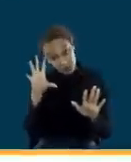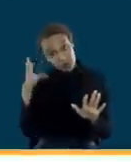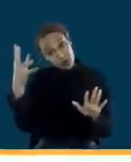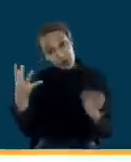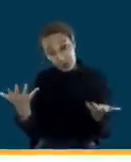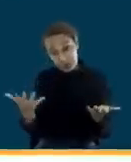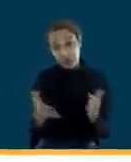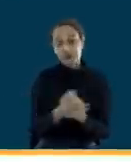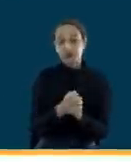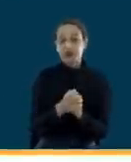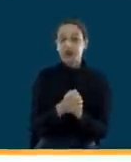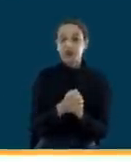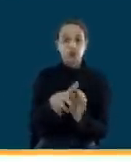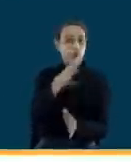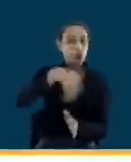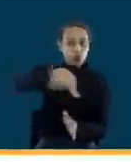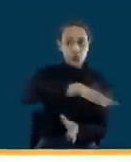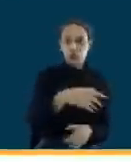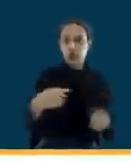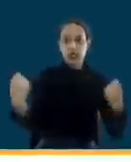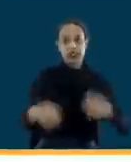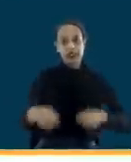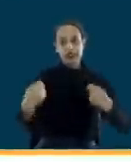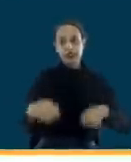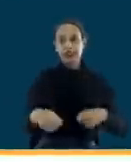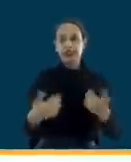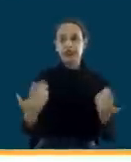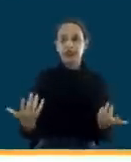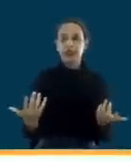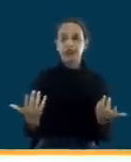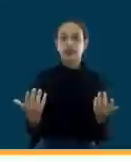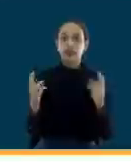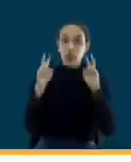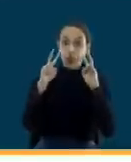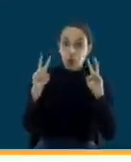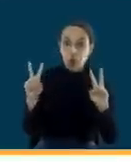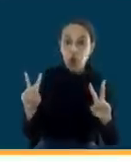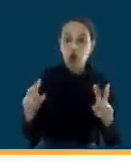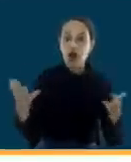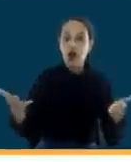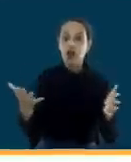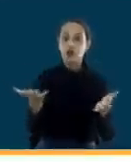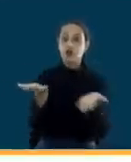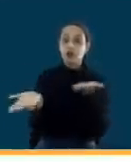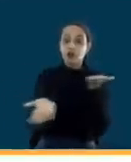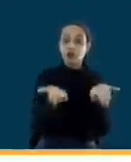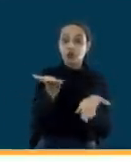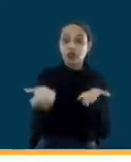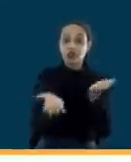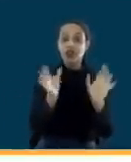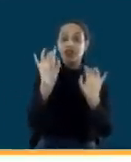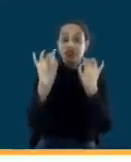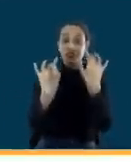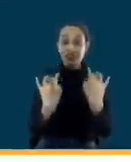todos eles necessitam de uma atenção especial, de um cuidado especial para que possam